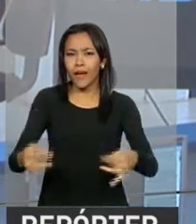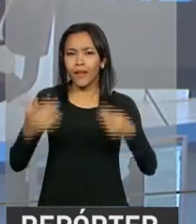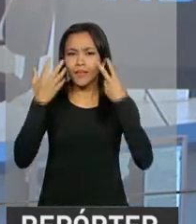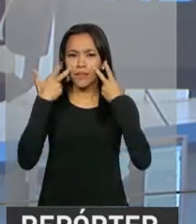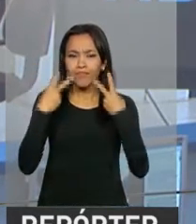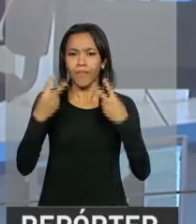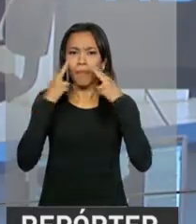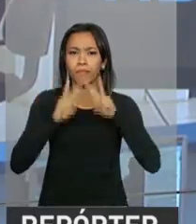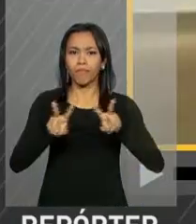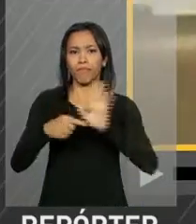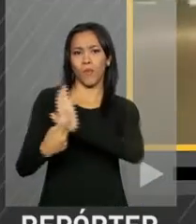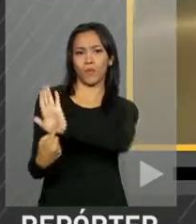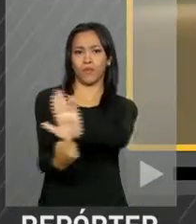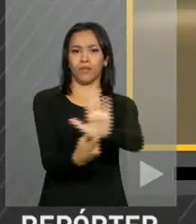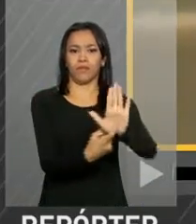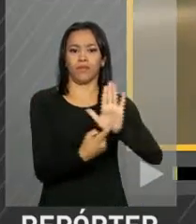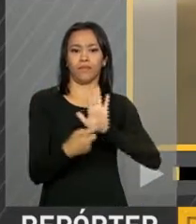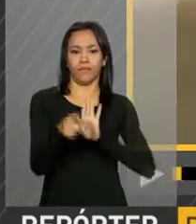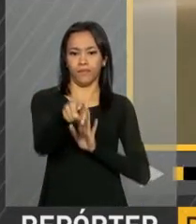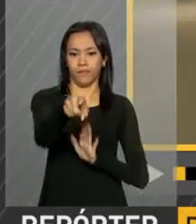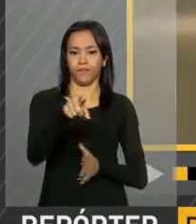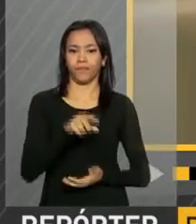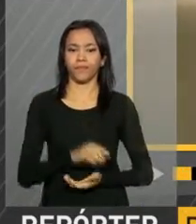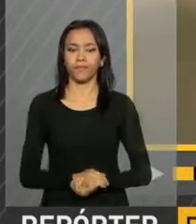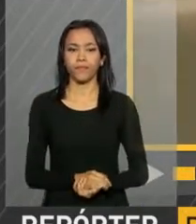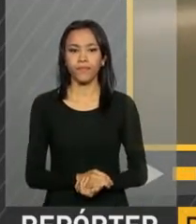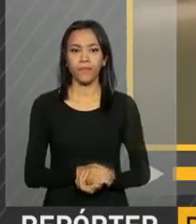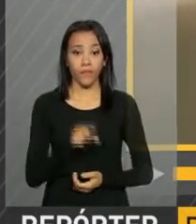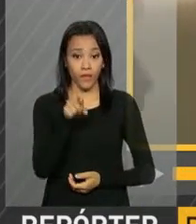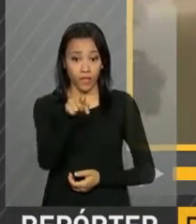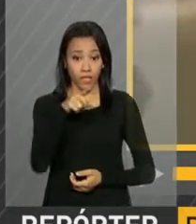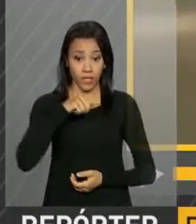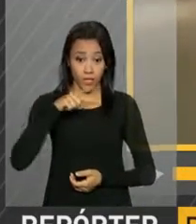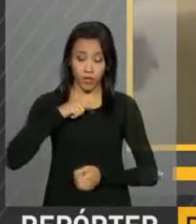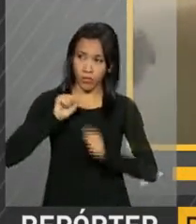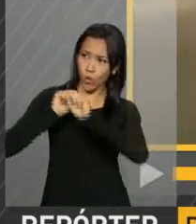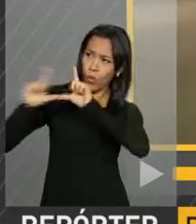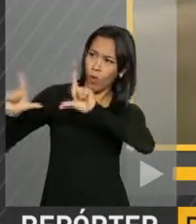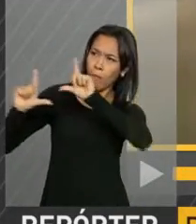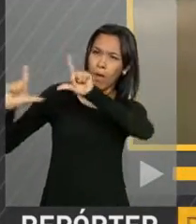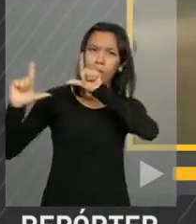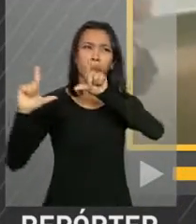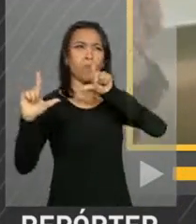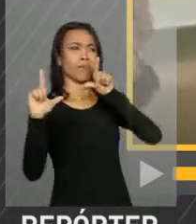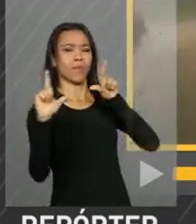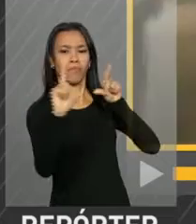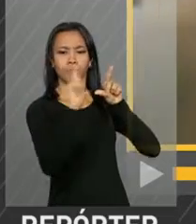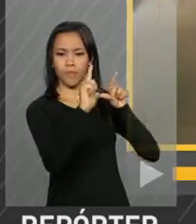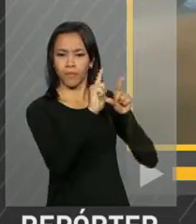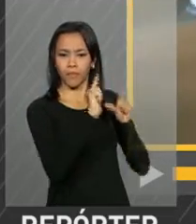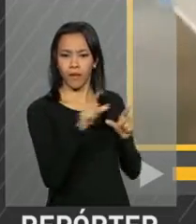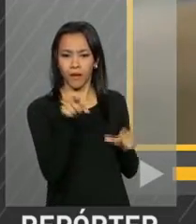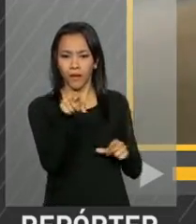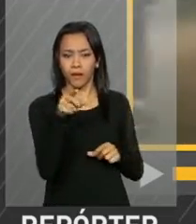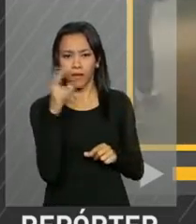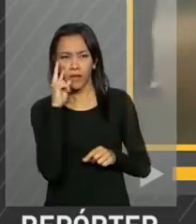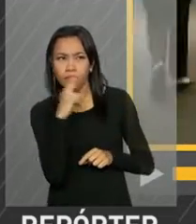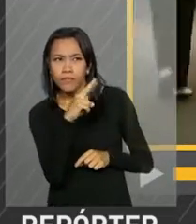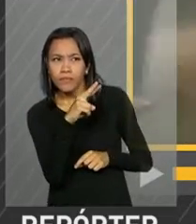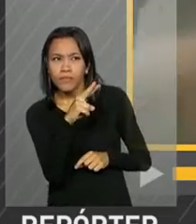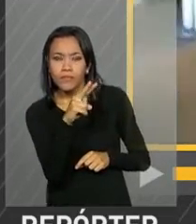Casa Brasil. A gente tem aqui exposições, são 13 sítios,